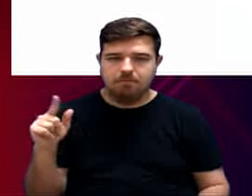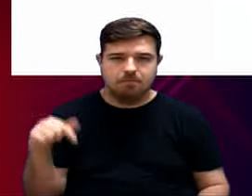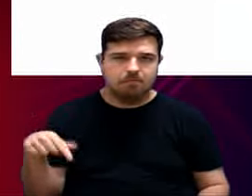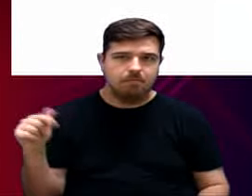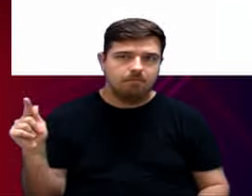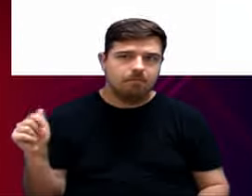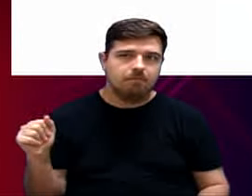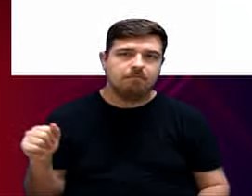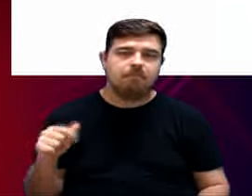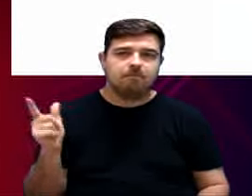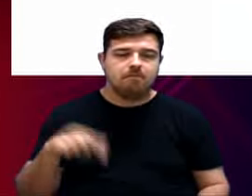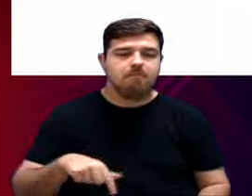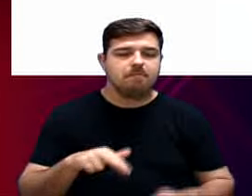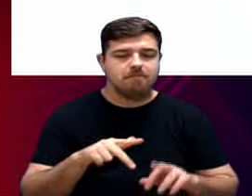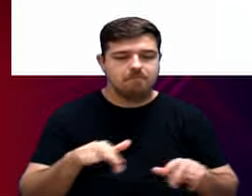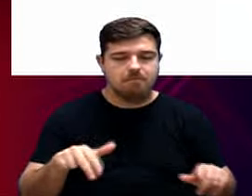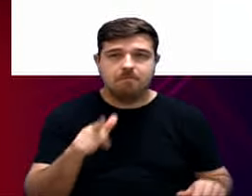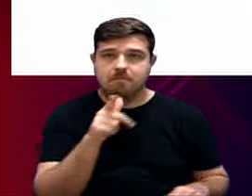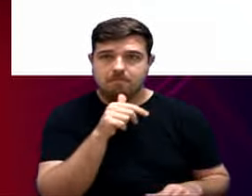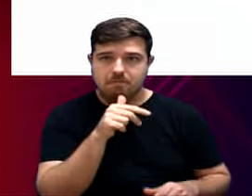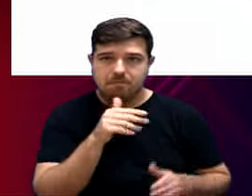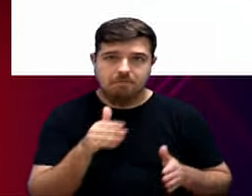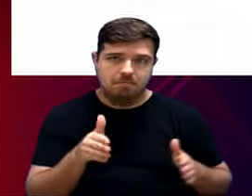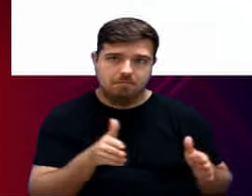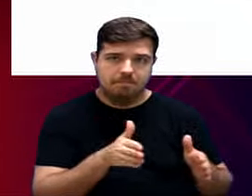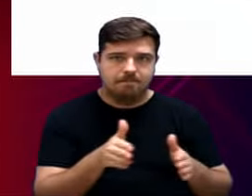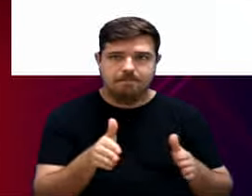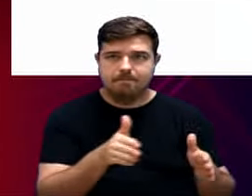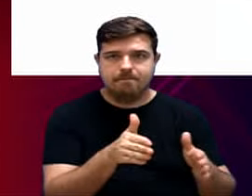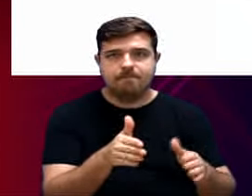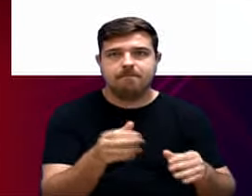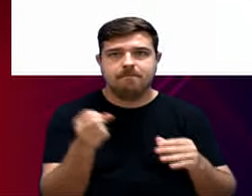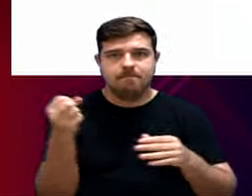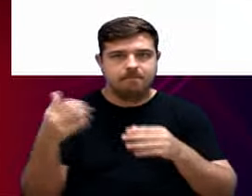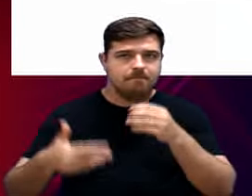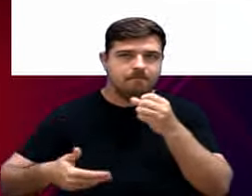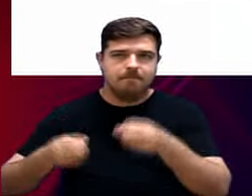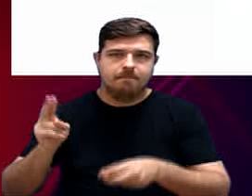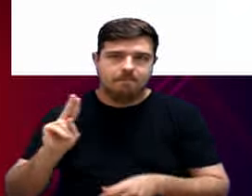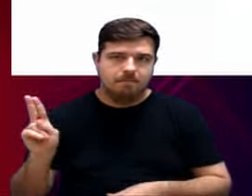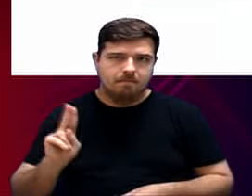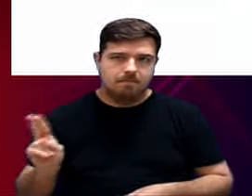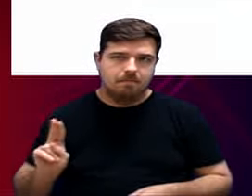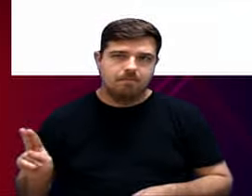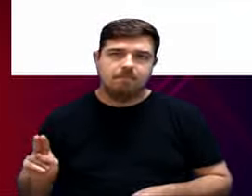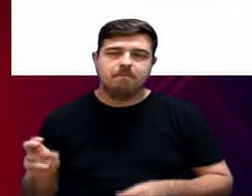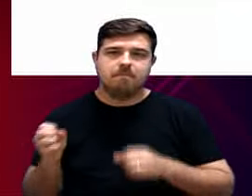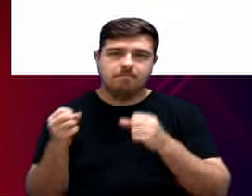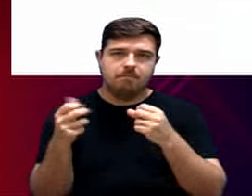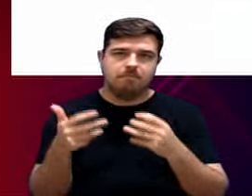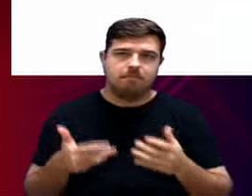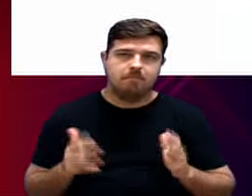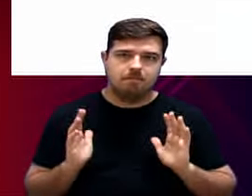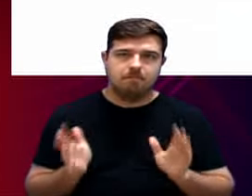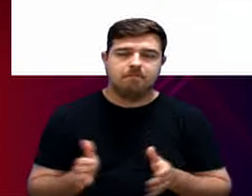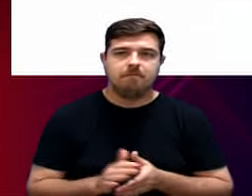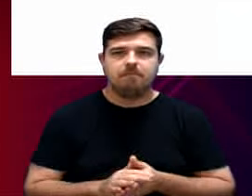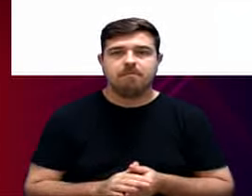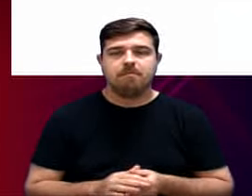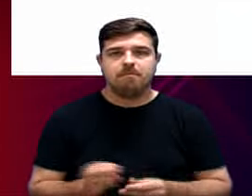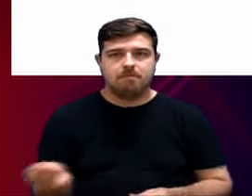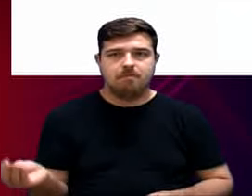Matilde no Vila Rica Parque dos Espanhóis e trechos do Rio Sorocaba Rio Sorocaba foi